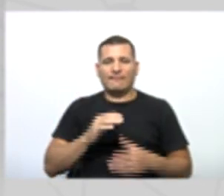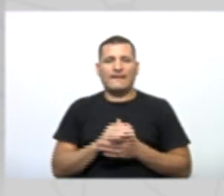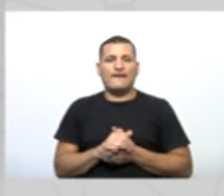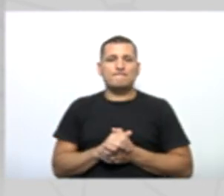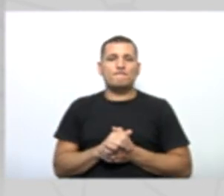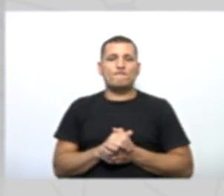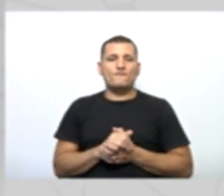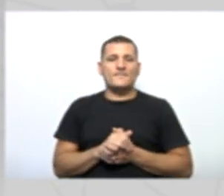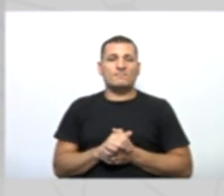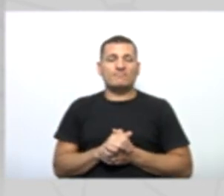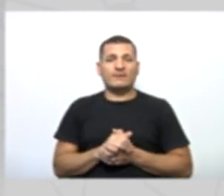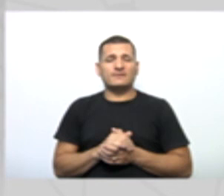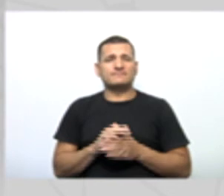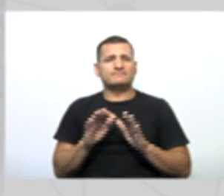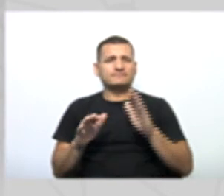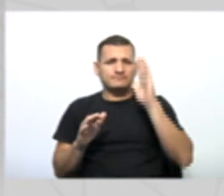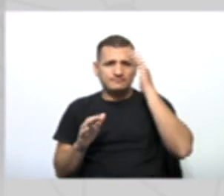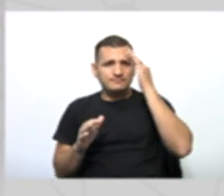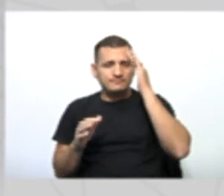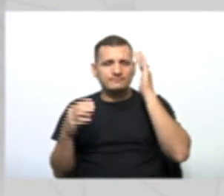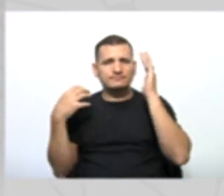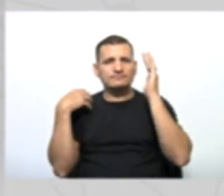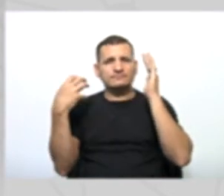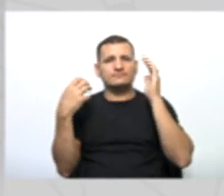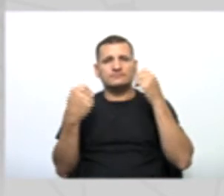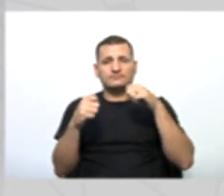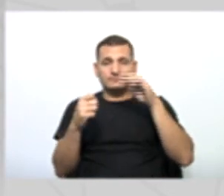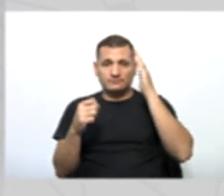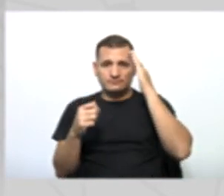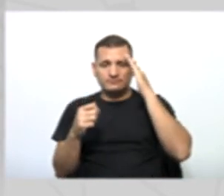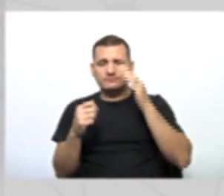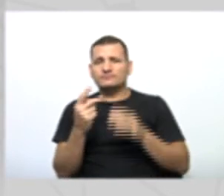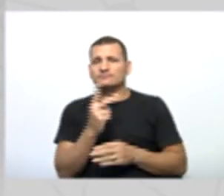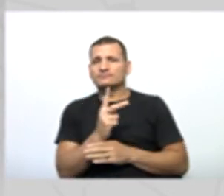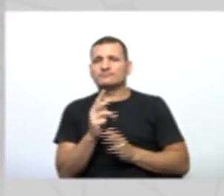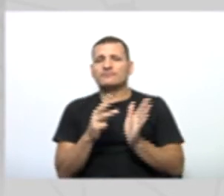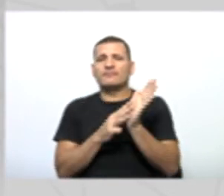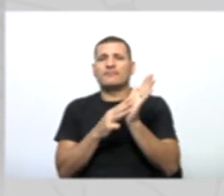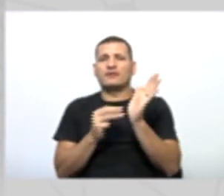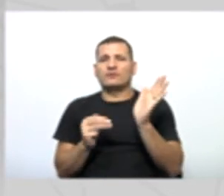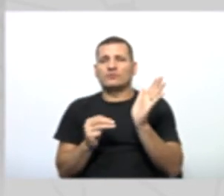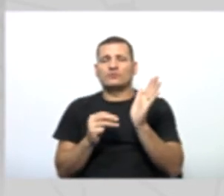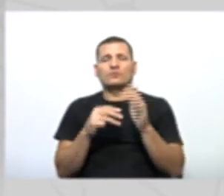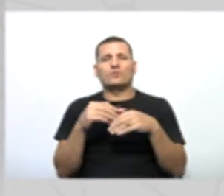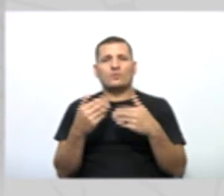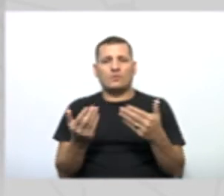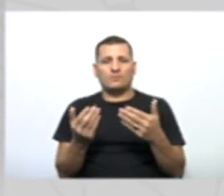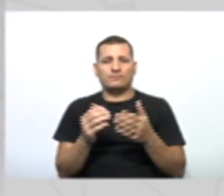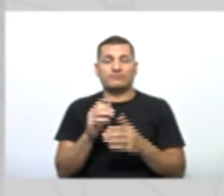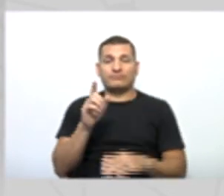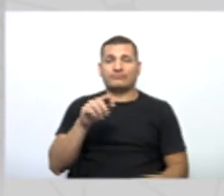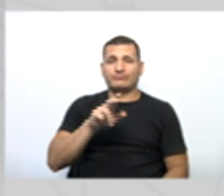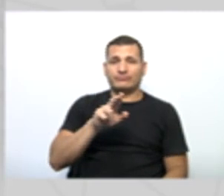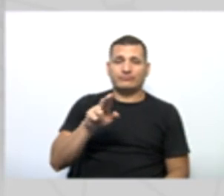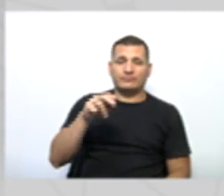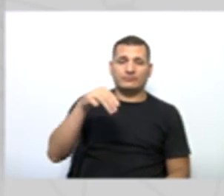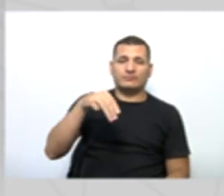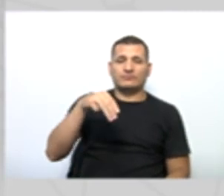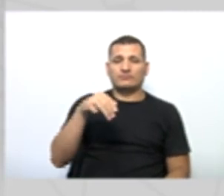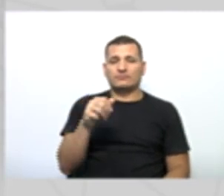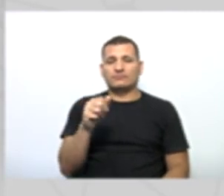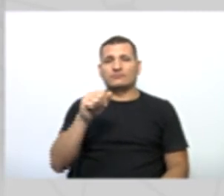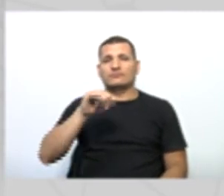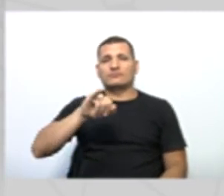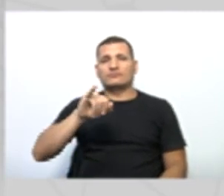Para entender Sócrates, primeiro a gente precisa entender o método que ele usava, que era o método maiêutico. O senhor pode ler para a gente,